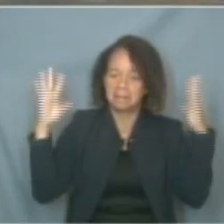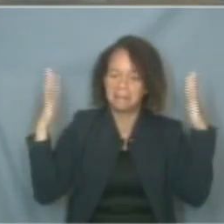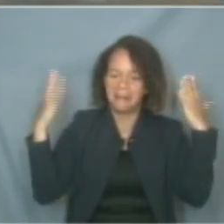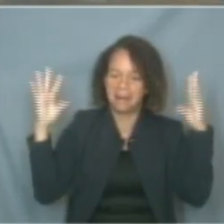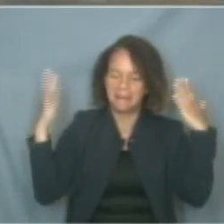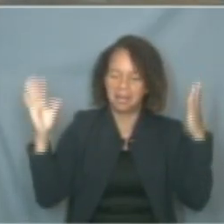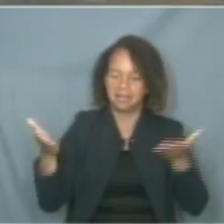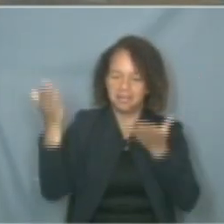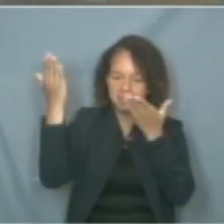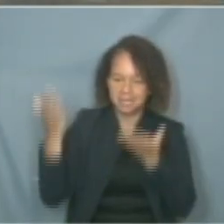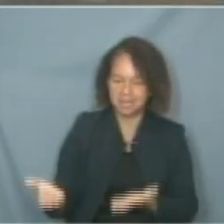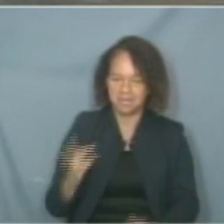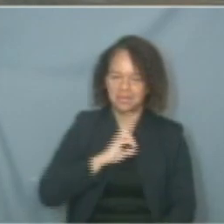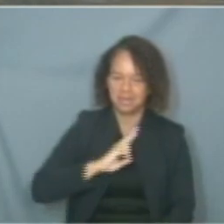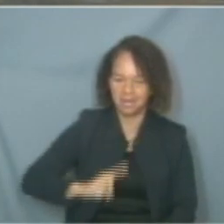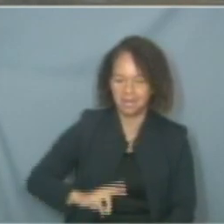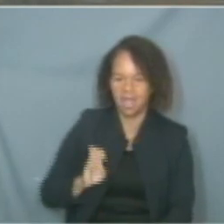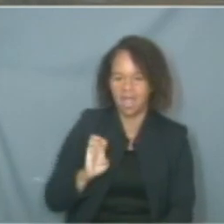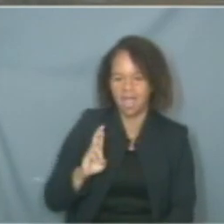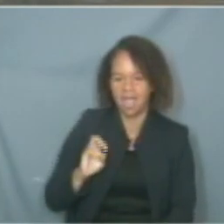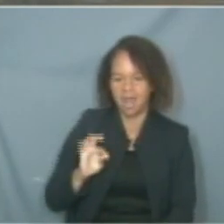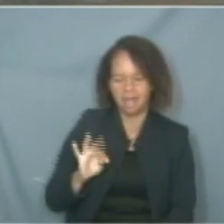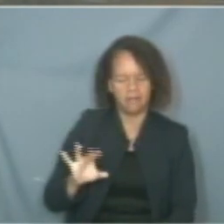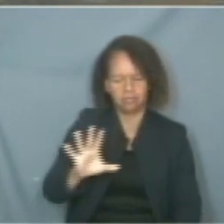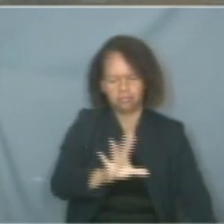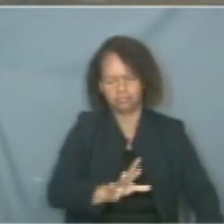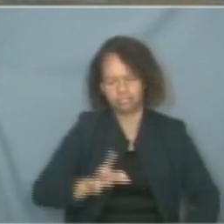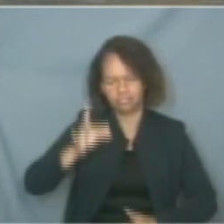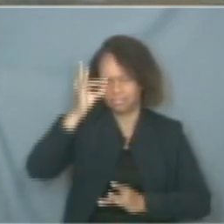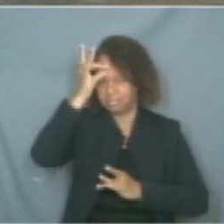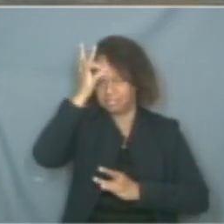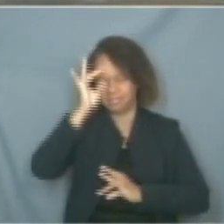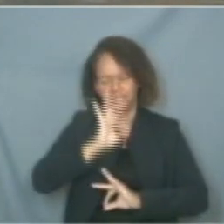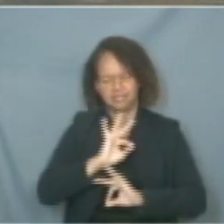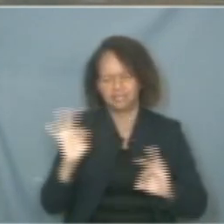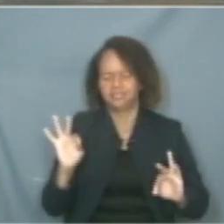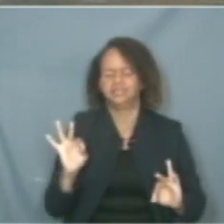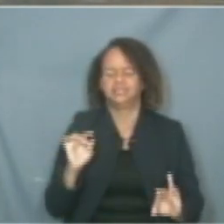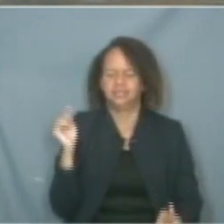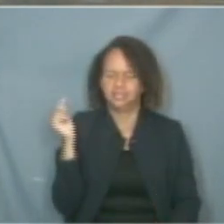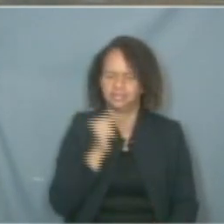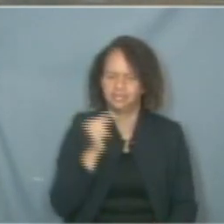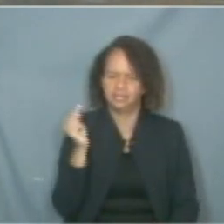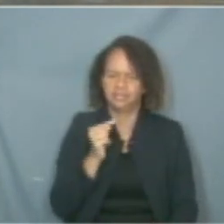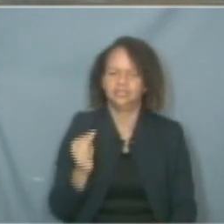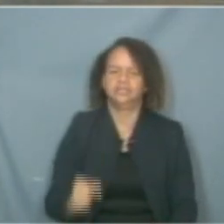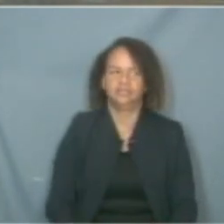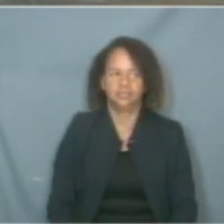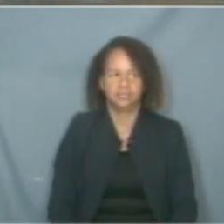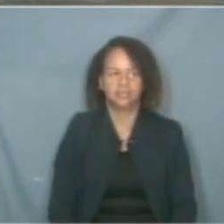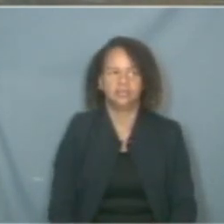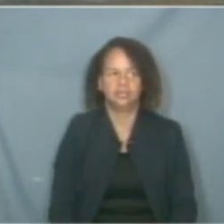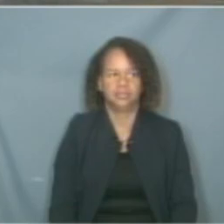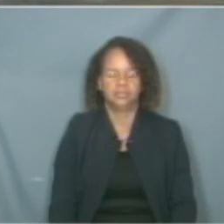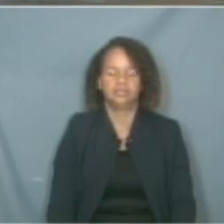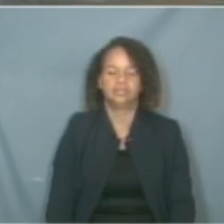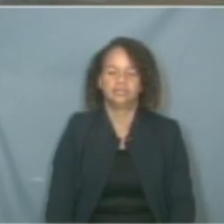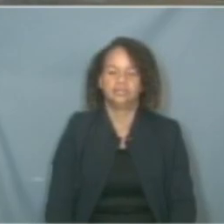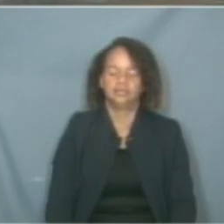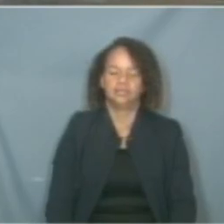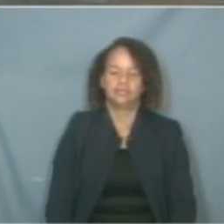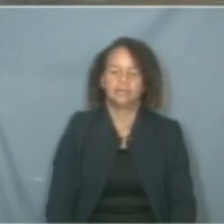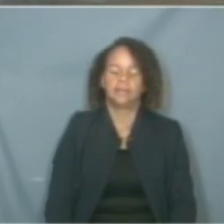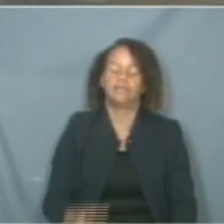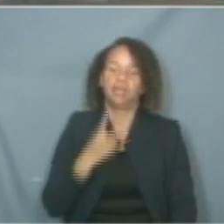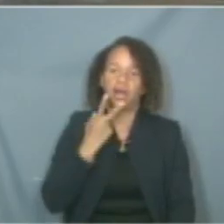Parabenizo Vossa Excelência, vereador Heriberto Rafael, incorporo na íntegra o vosso à parte. Inclusive,